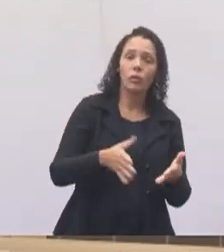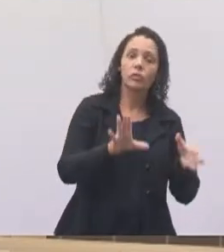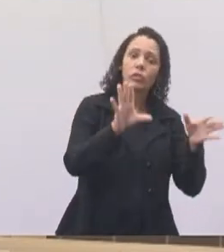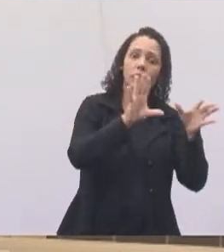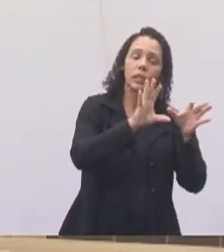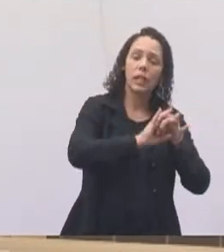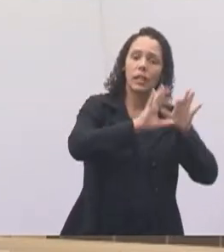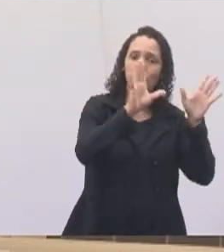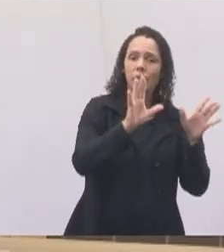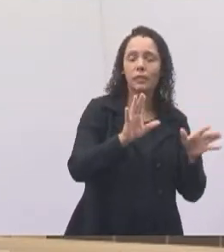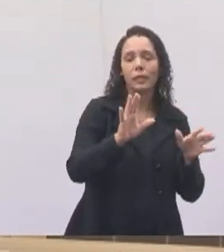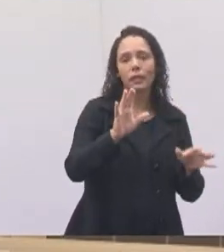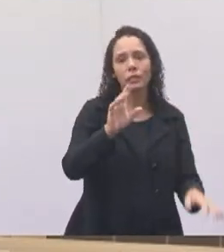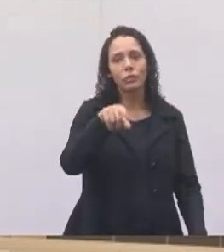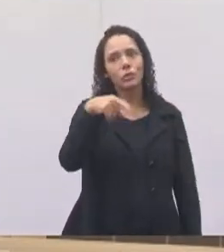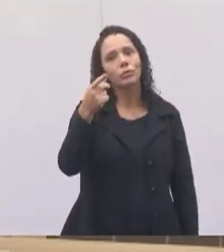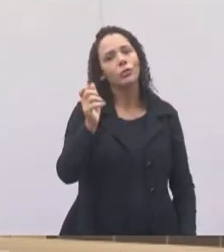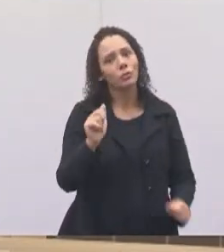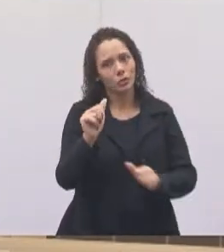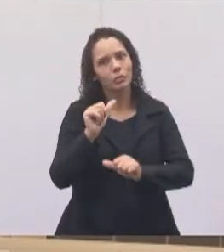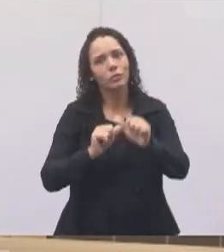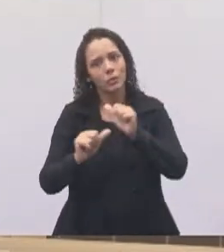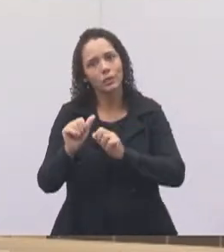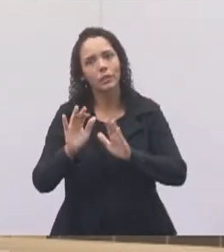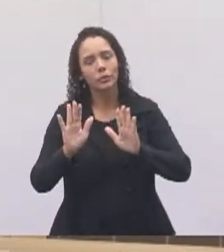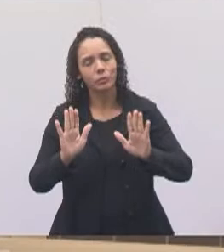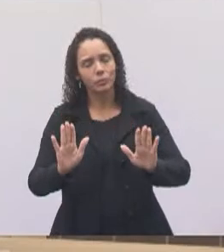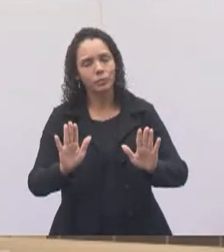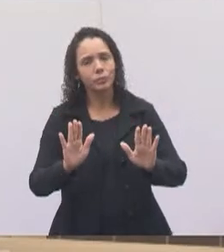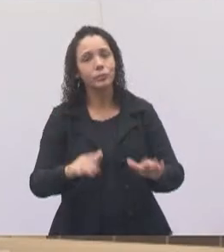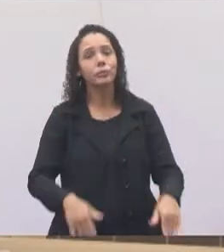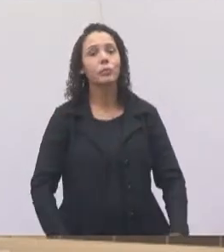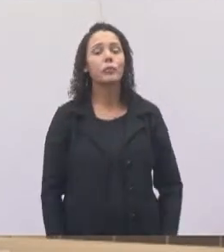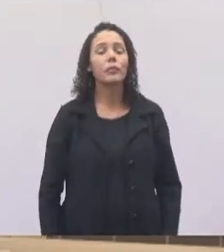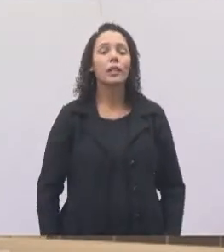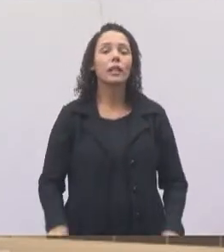pode sentir outras coisas. O mérito